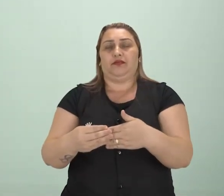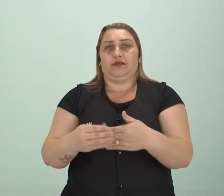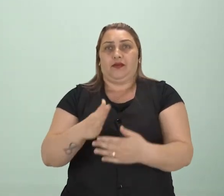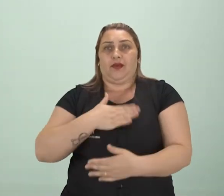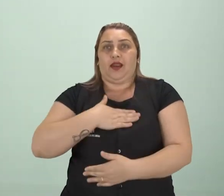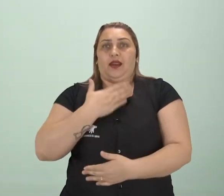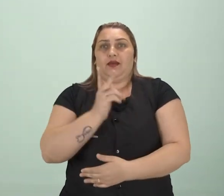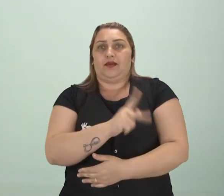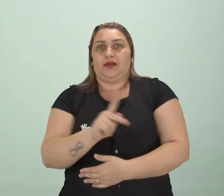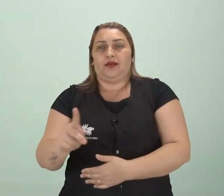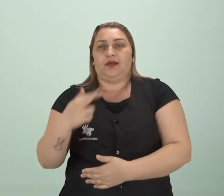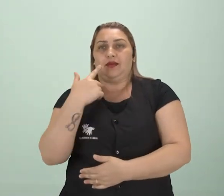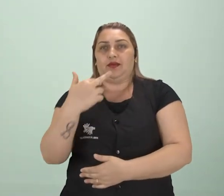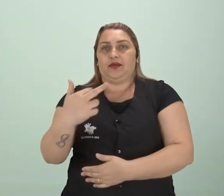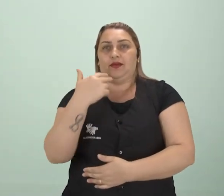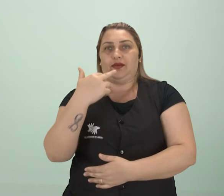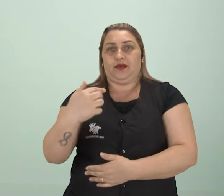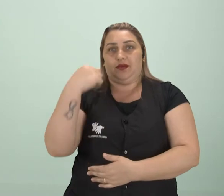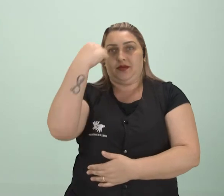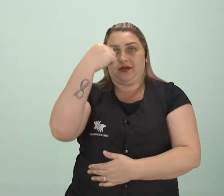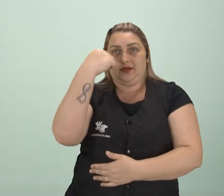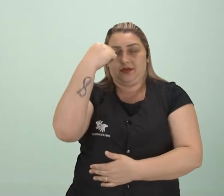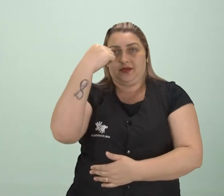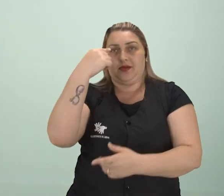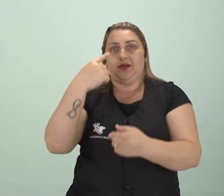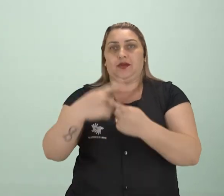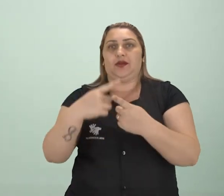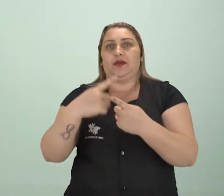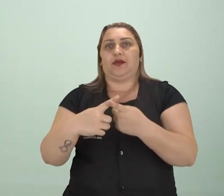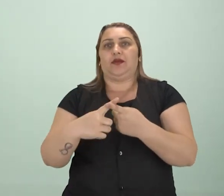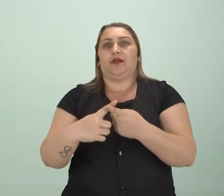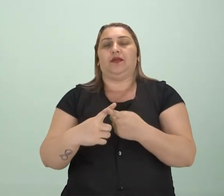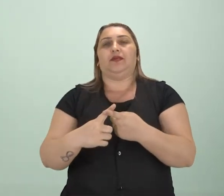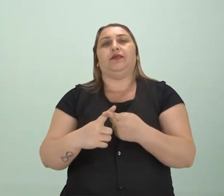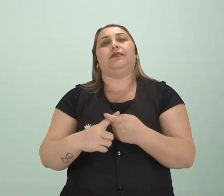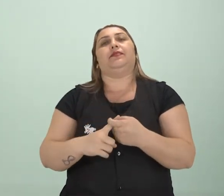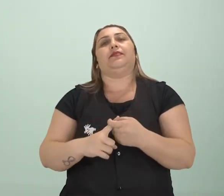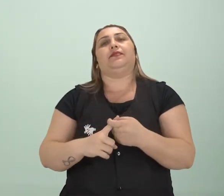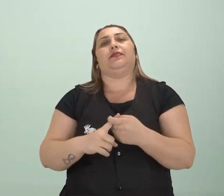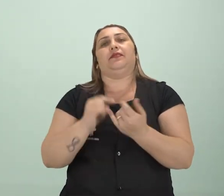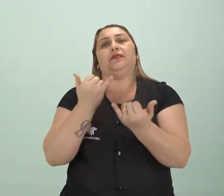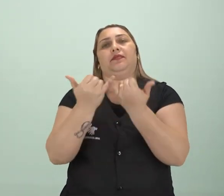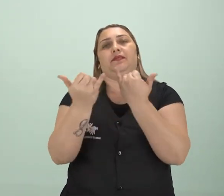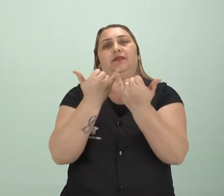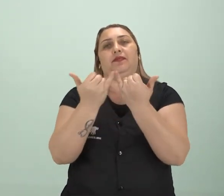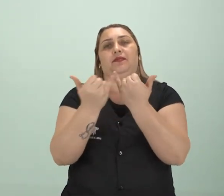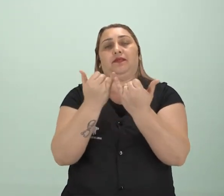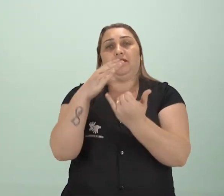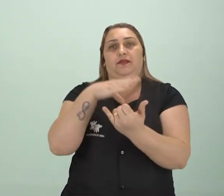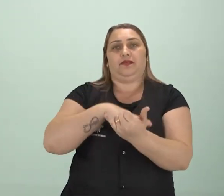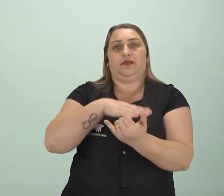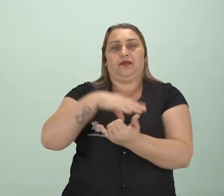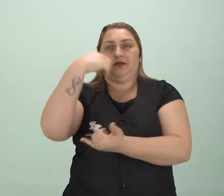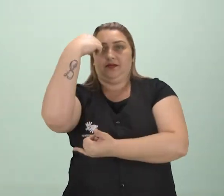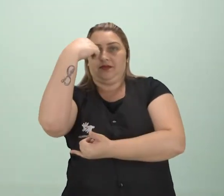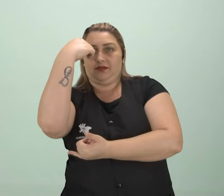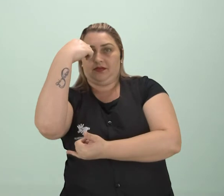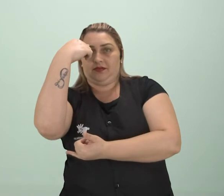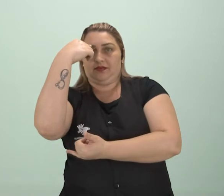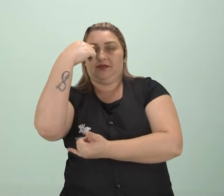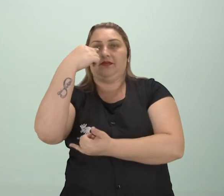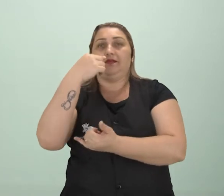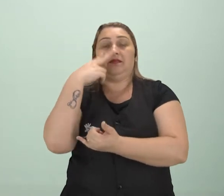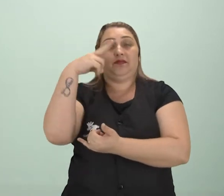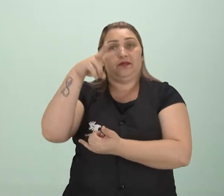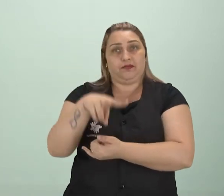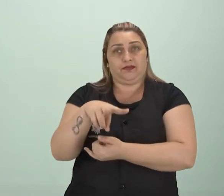os professores de língua estrangeira, principalmente do espanhol, que é o portunhol. Essa semelhança entre português e espanhol,